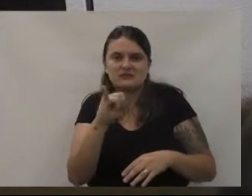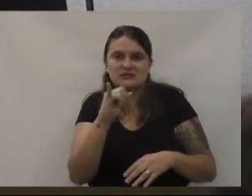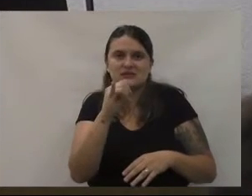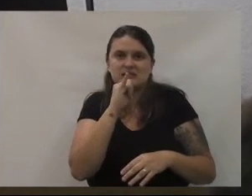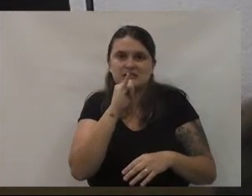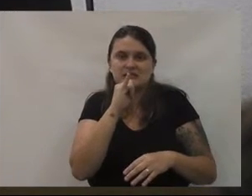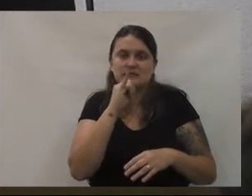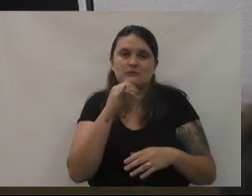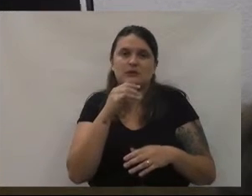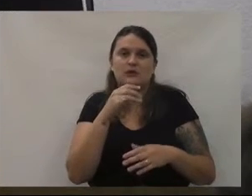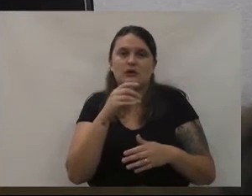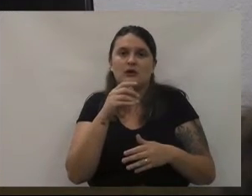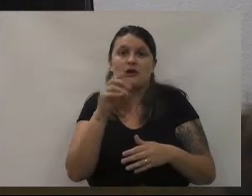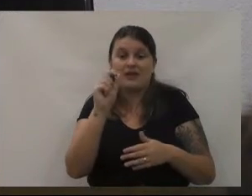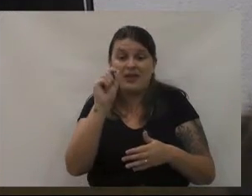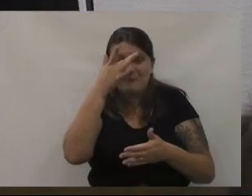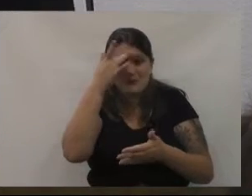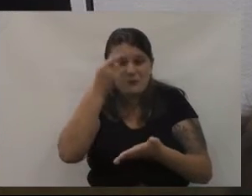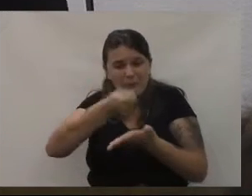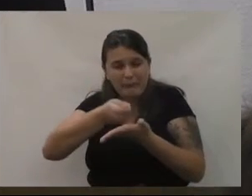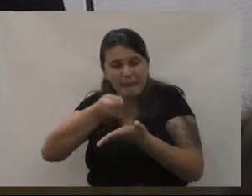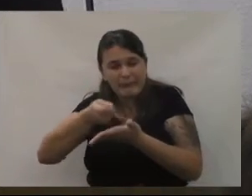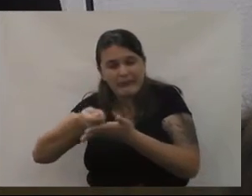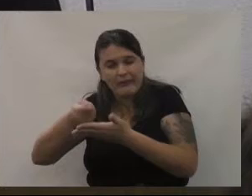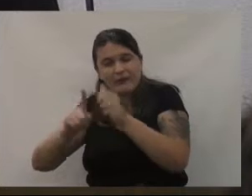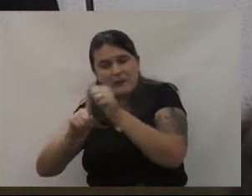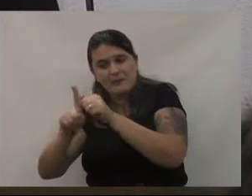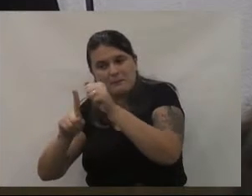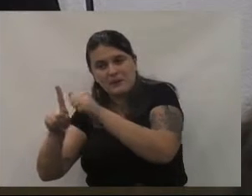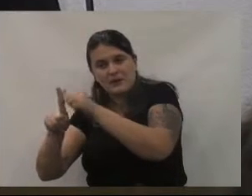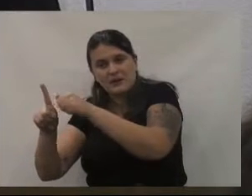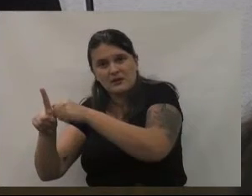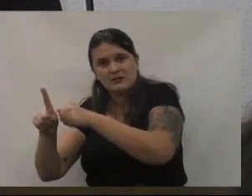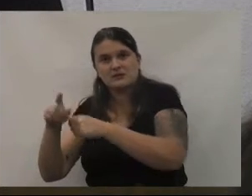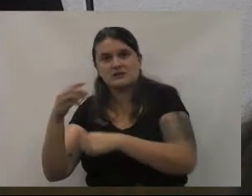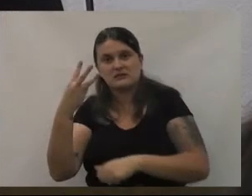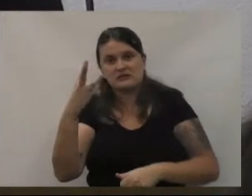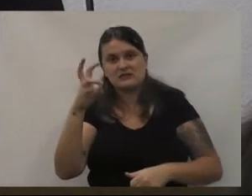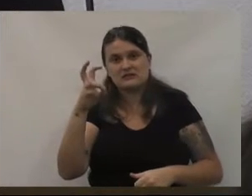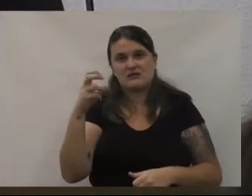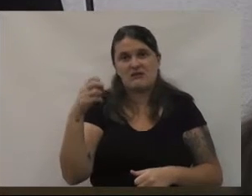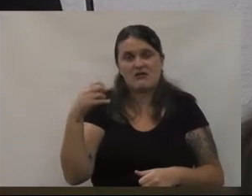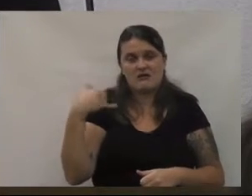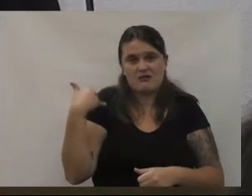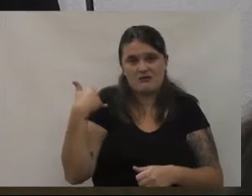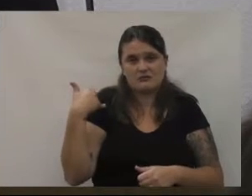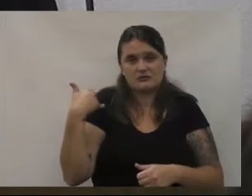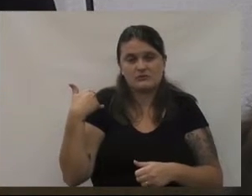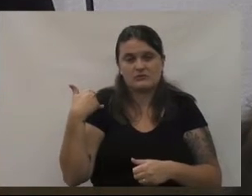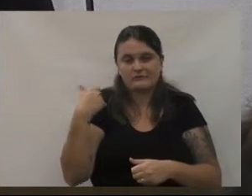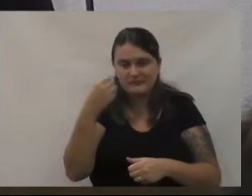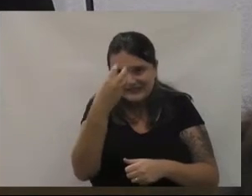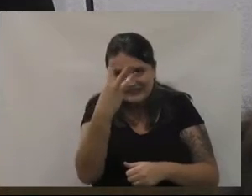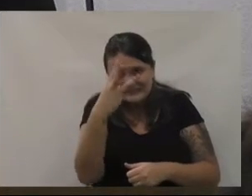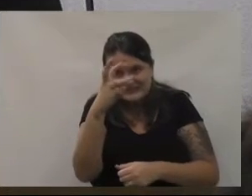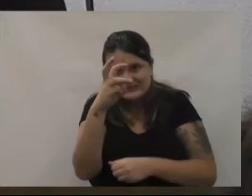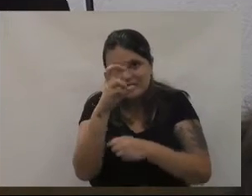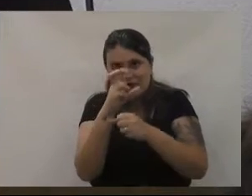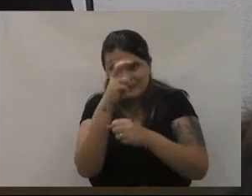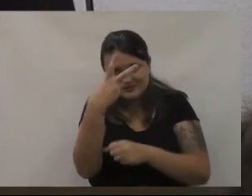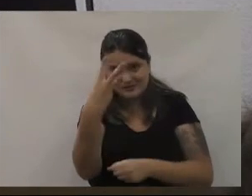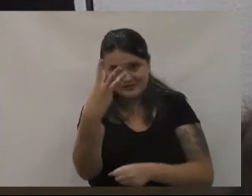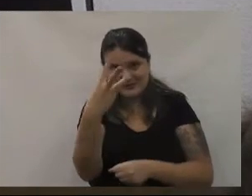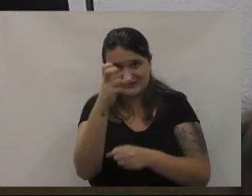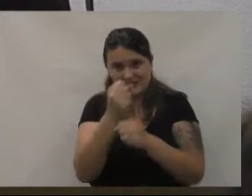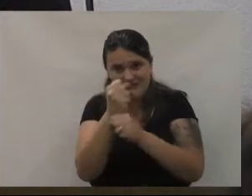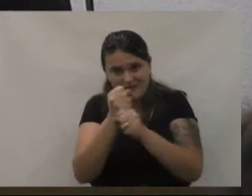só aquilo que você contribui mês a mês, que tem que ser acima de 35 anos, e ver o montante que vai dar